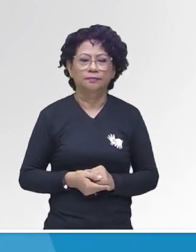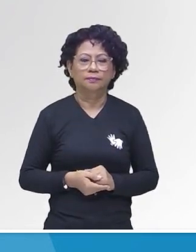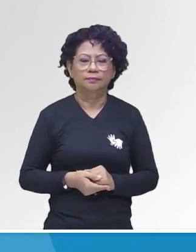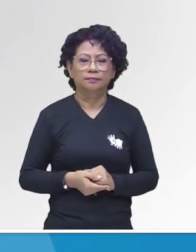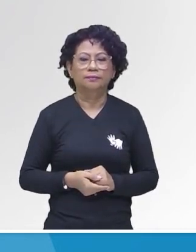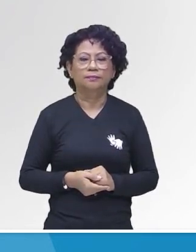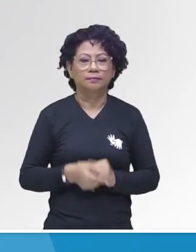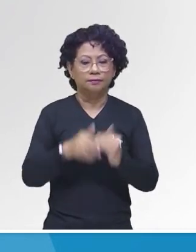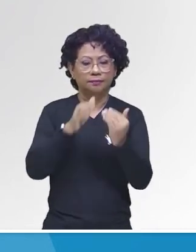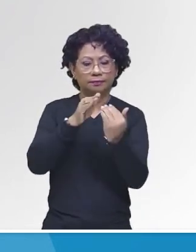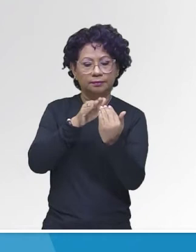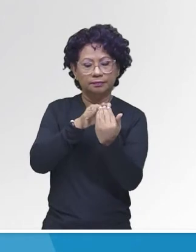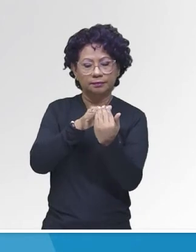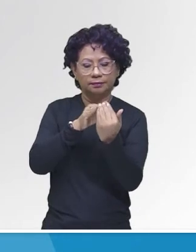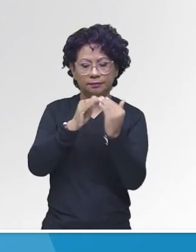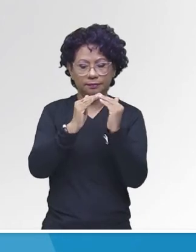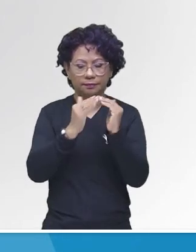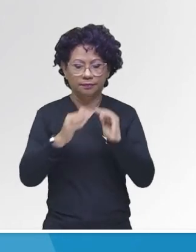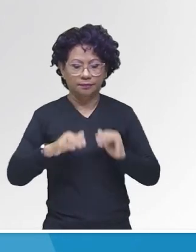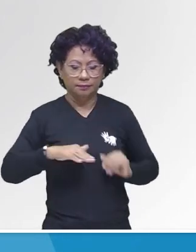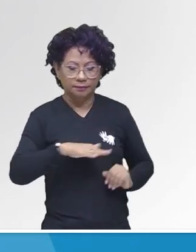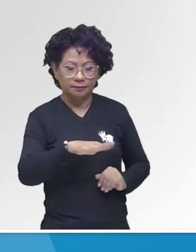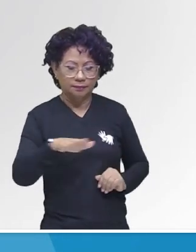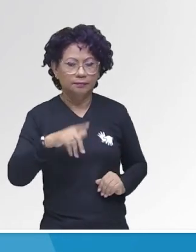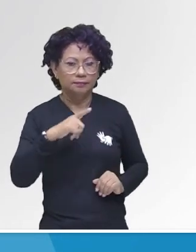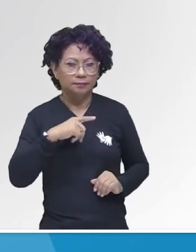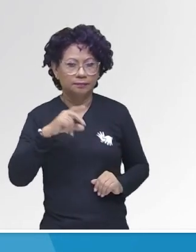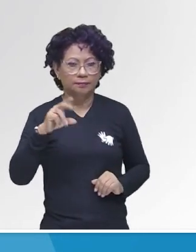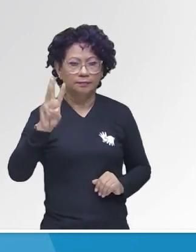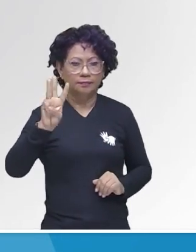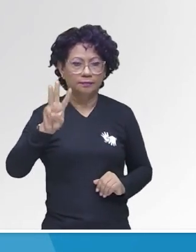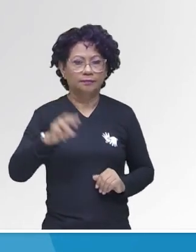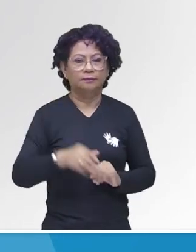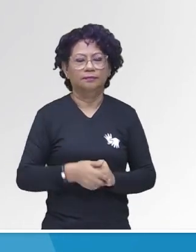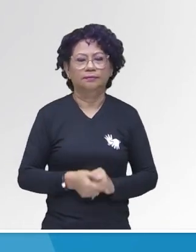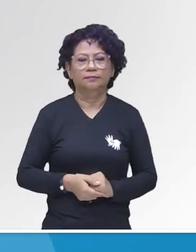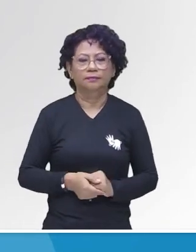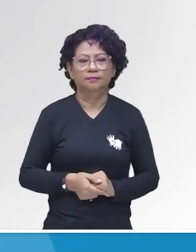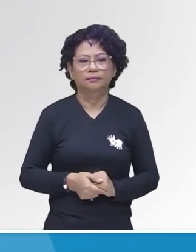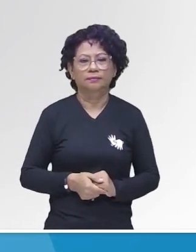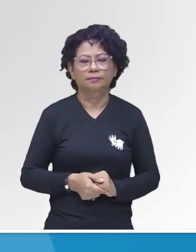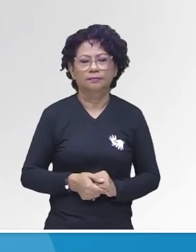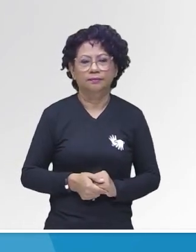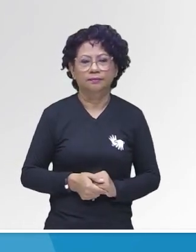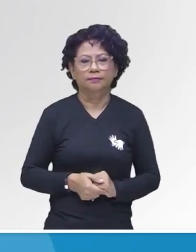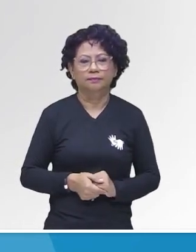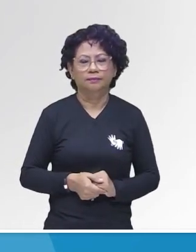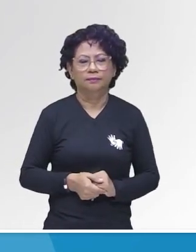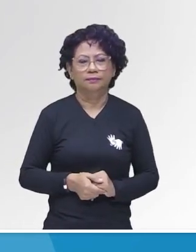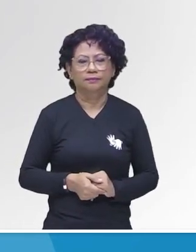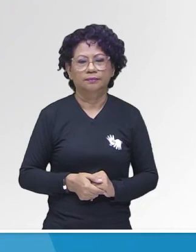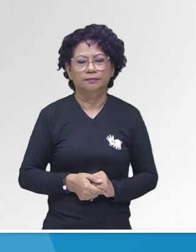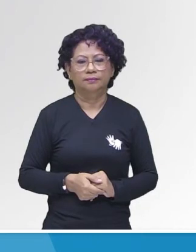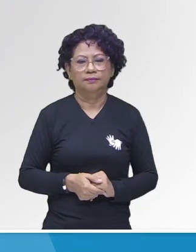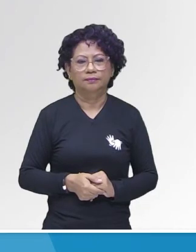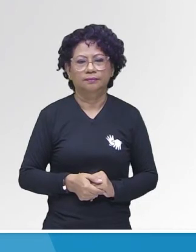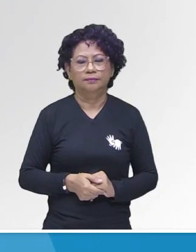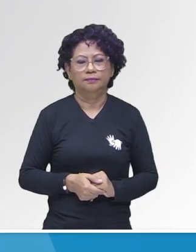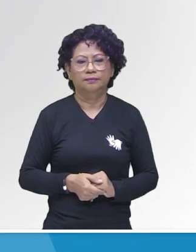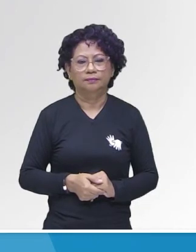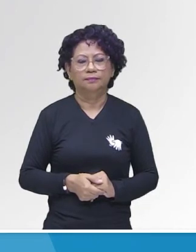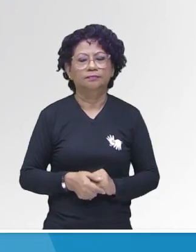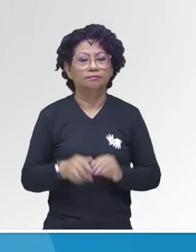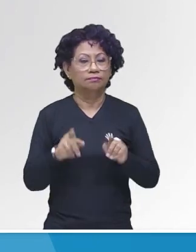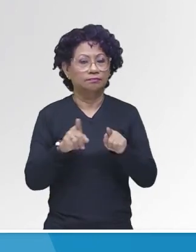vértice A, ele está contido em 3 dos planos, dos 5 planos da pirâmide. E da mesma